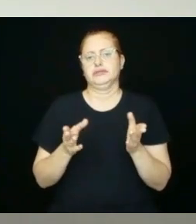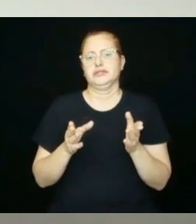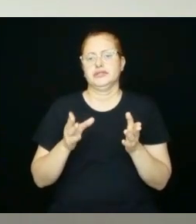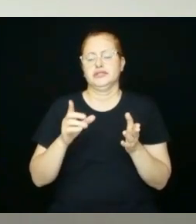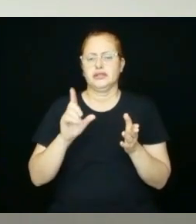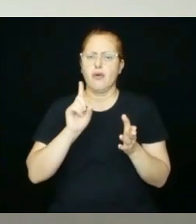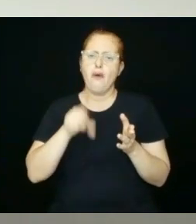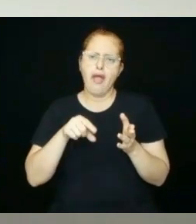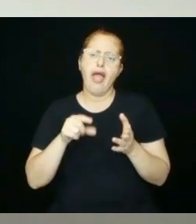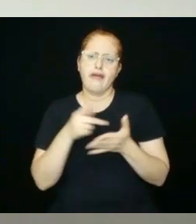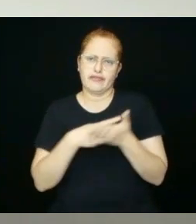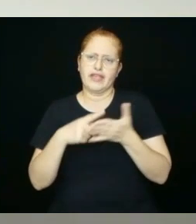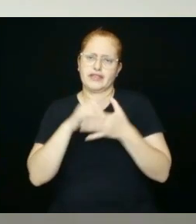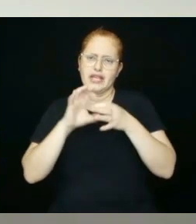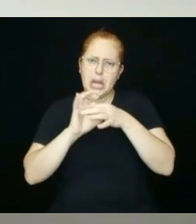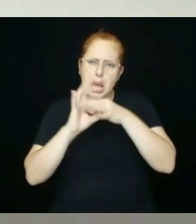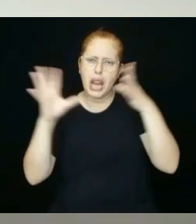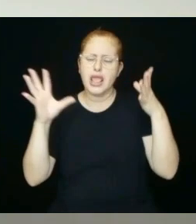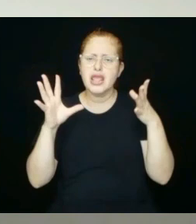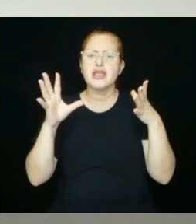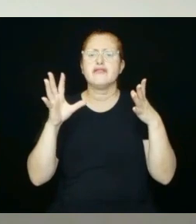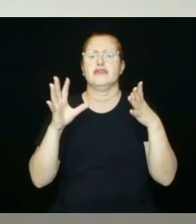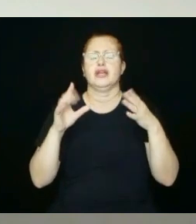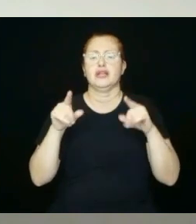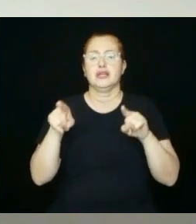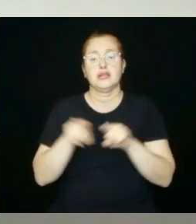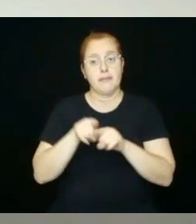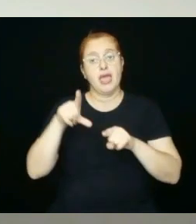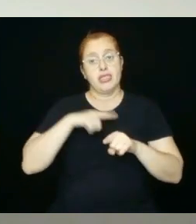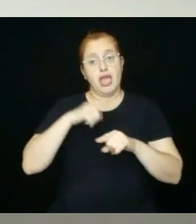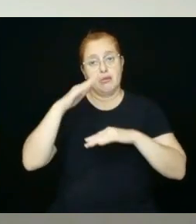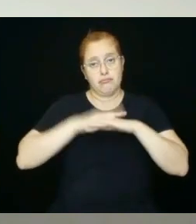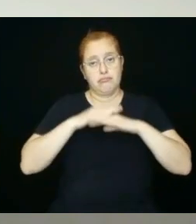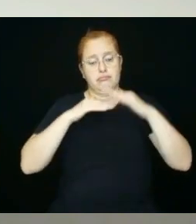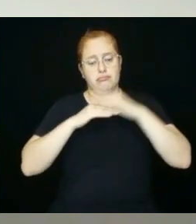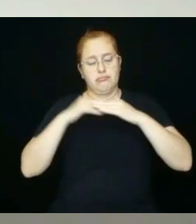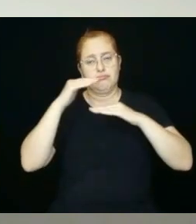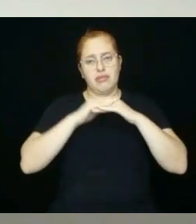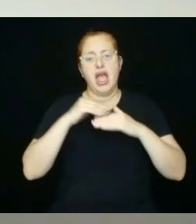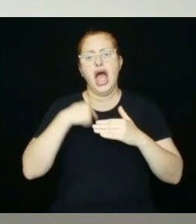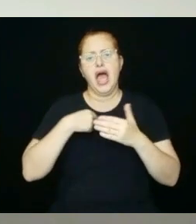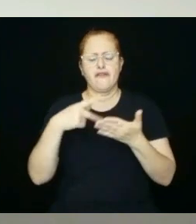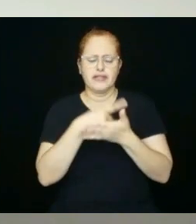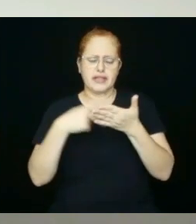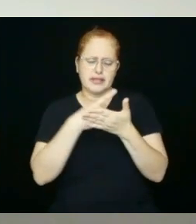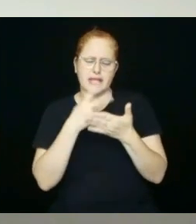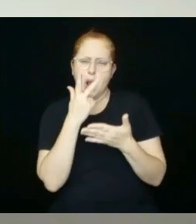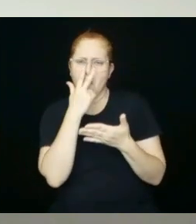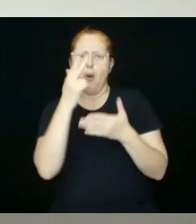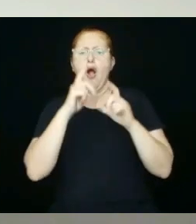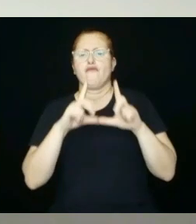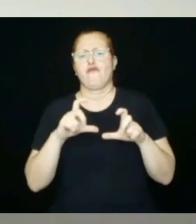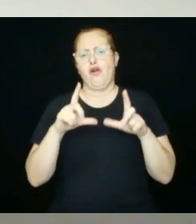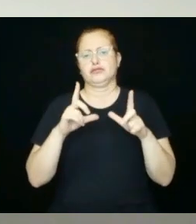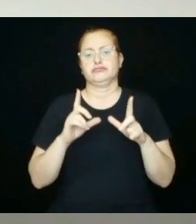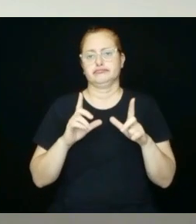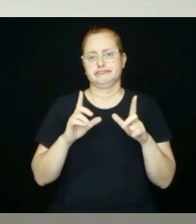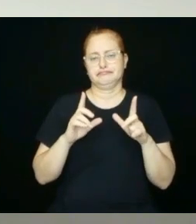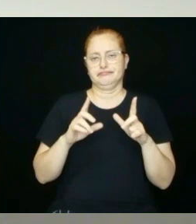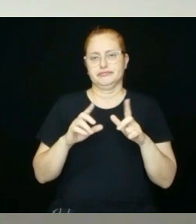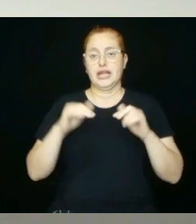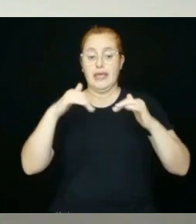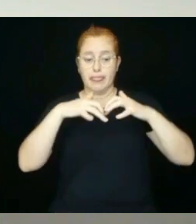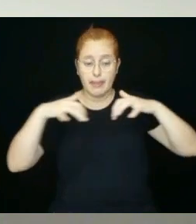coisa mais livre, solta, sobreposição das camadas, não é uma coisa assim, vou desenhar isso aqui tal e qual a fotografia, sim. Né?